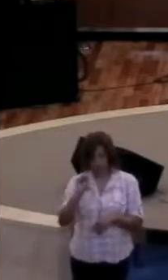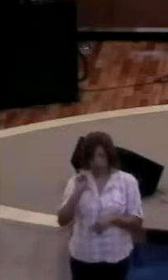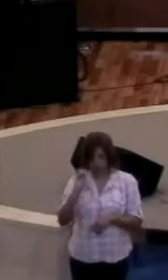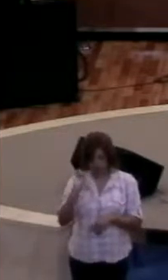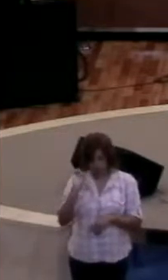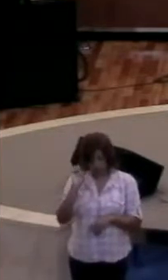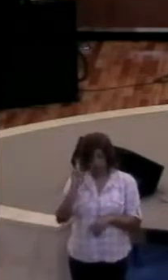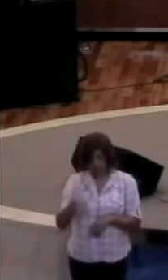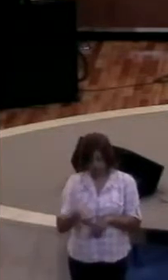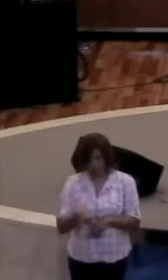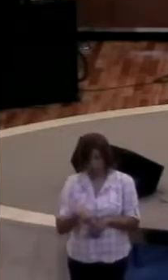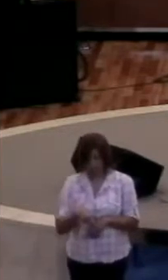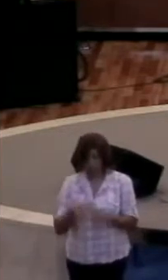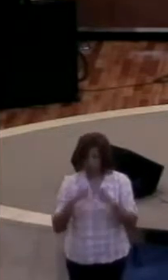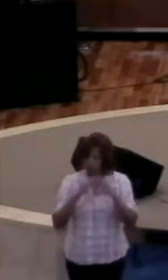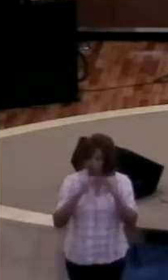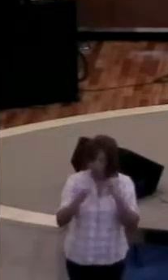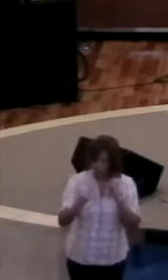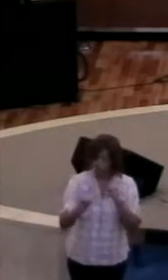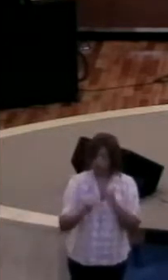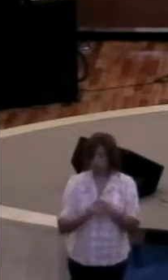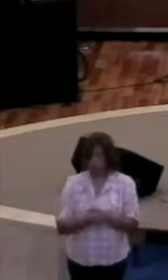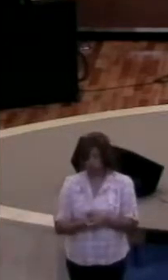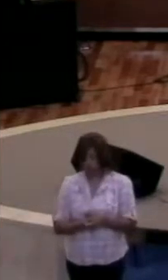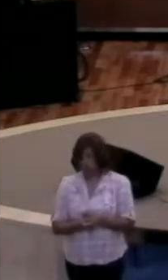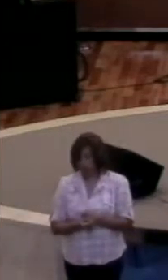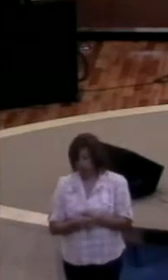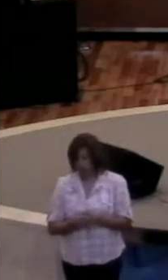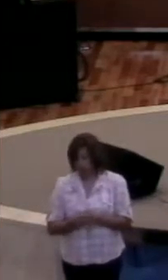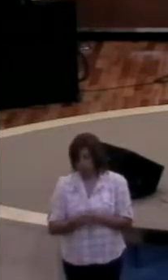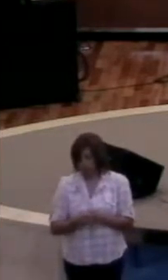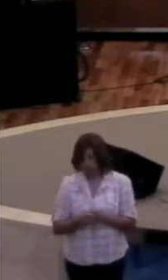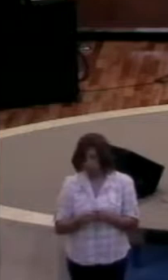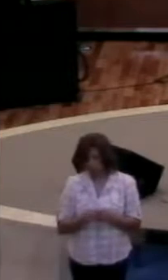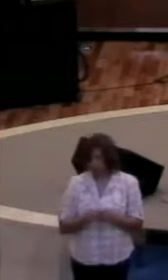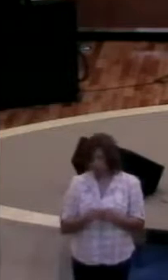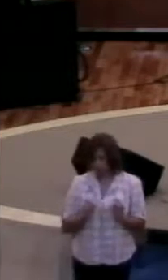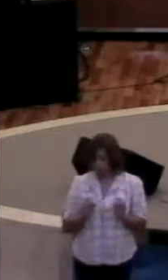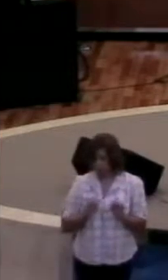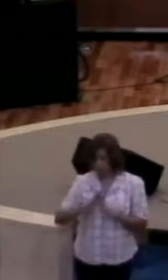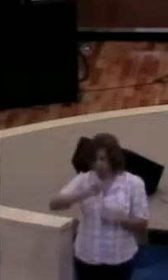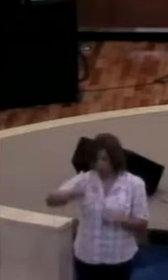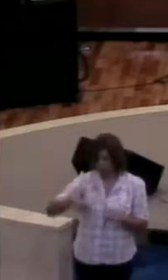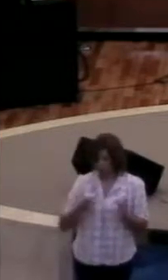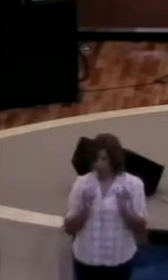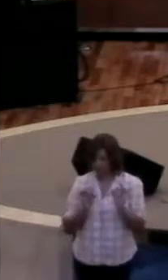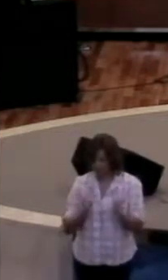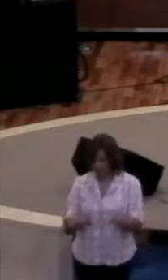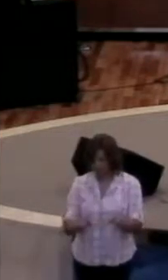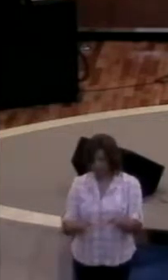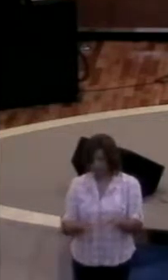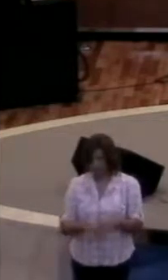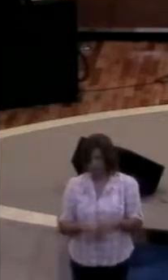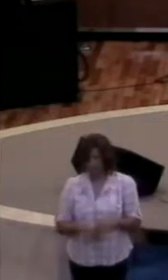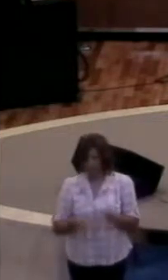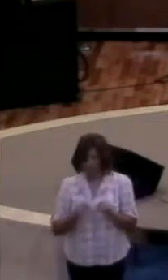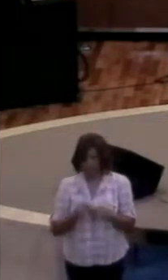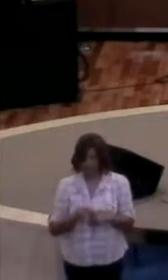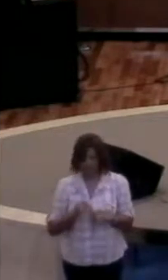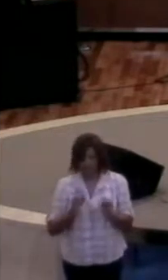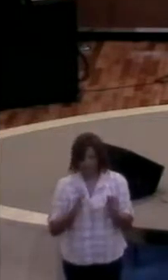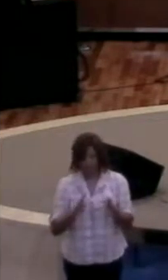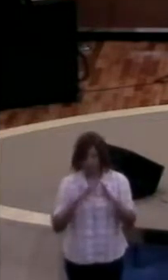isso, nenhum evangelista teve a ousadia de escrever sobre isto. Tanto é que alguns historiadores acreditam que